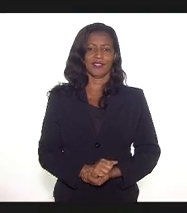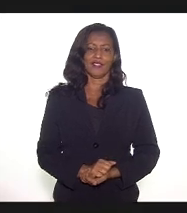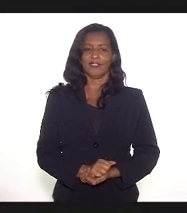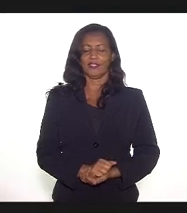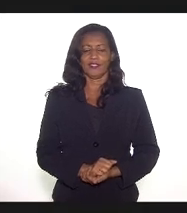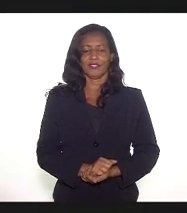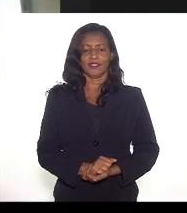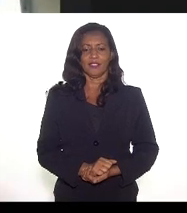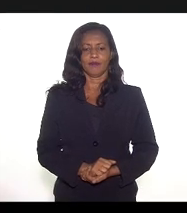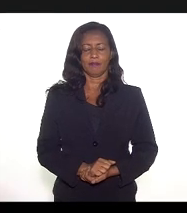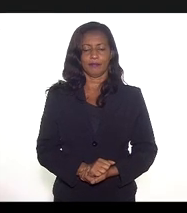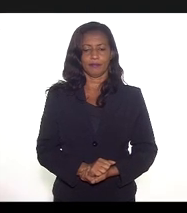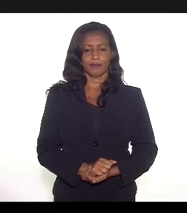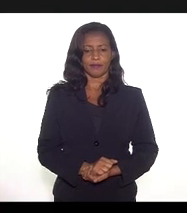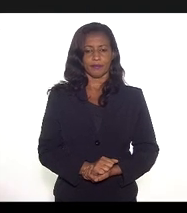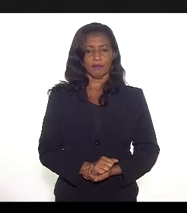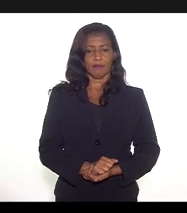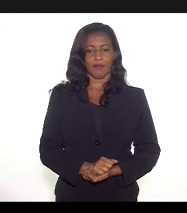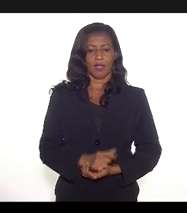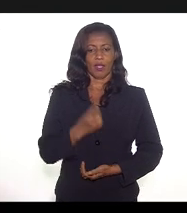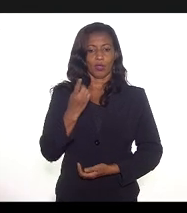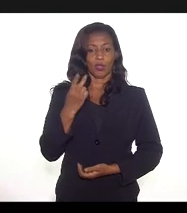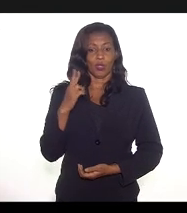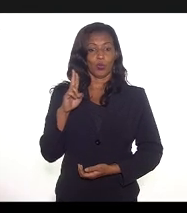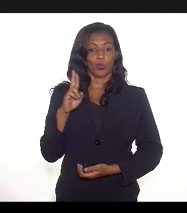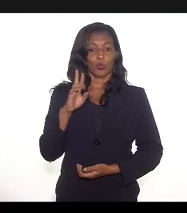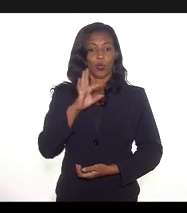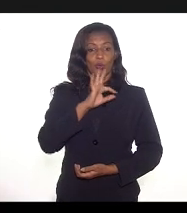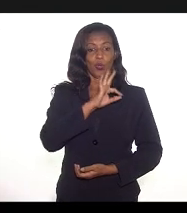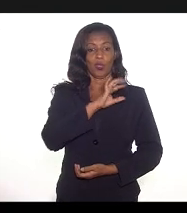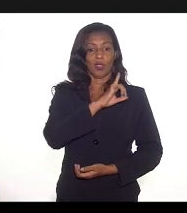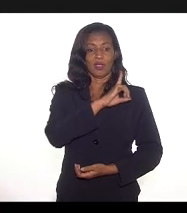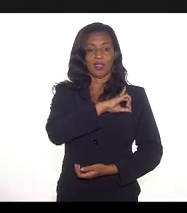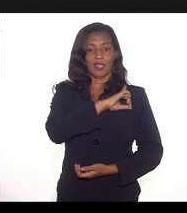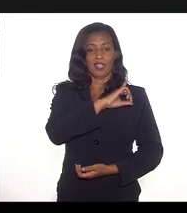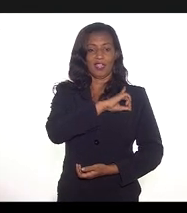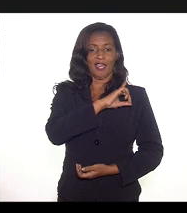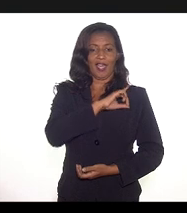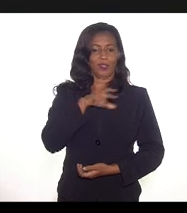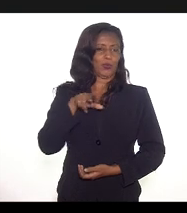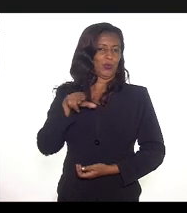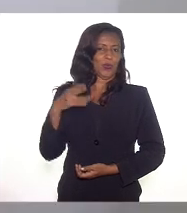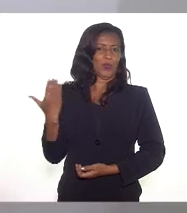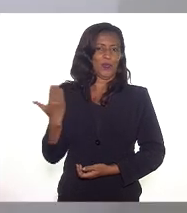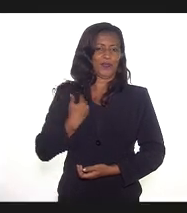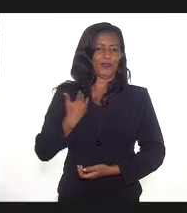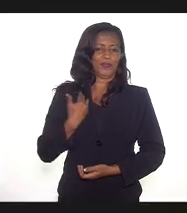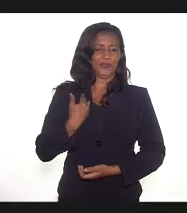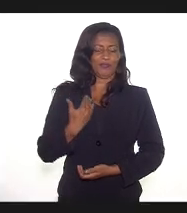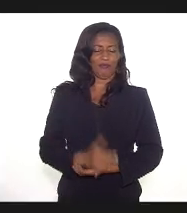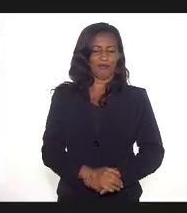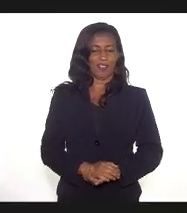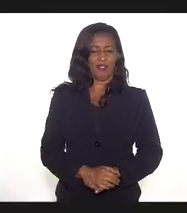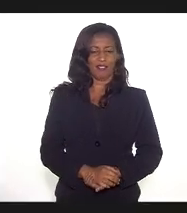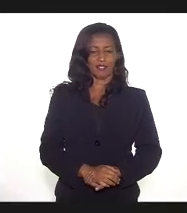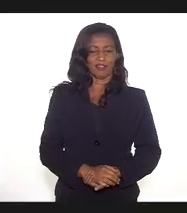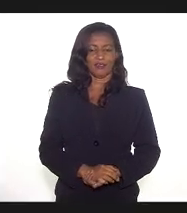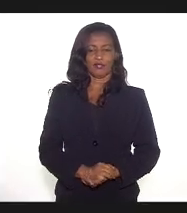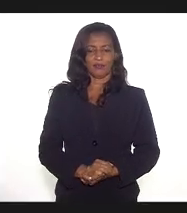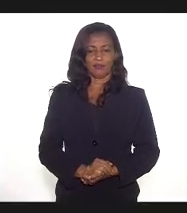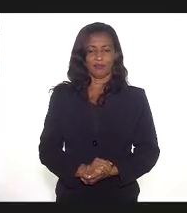Boa tarde. Doutor delegado Carlos Augusto, meu irmão, meu amigo. Beijo, presidente. Tamo